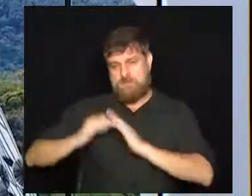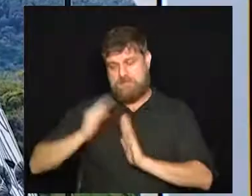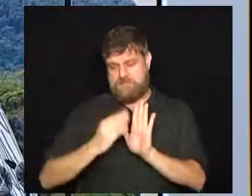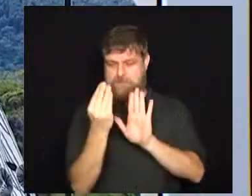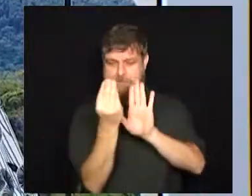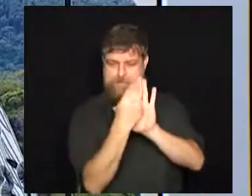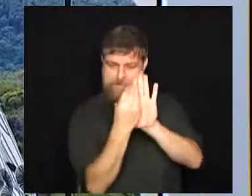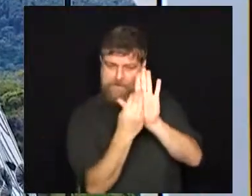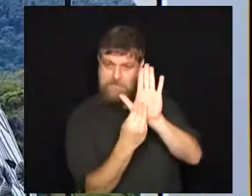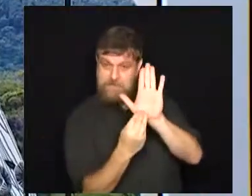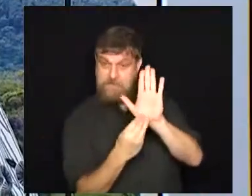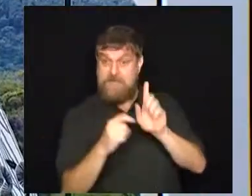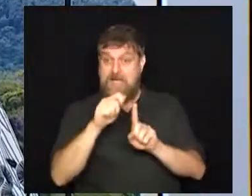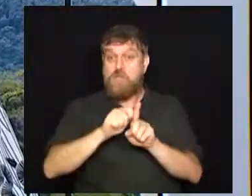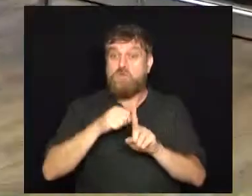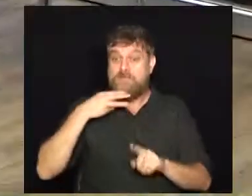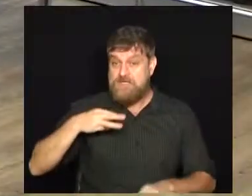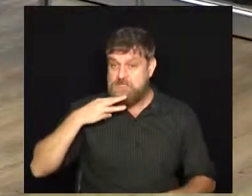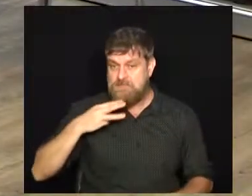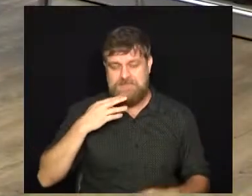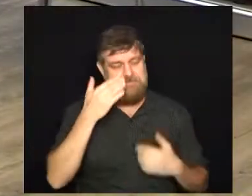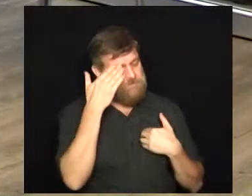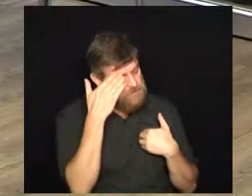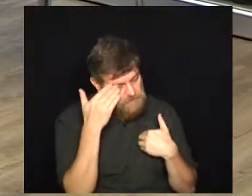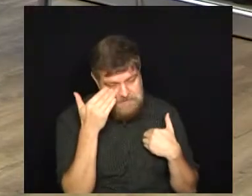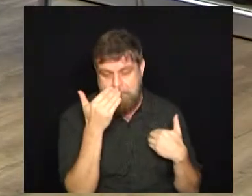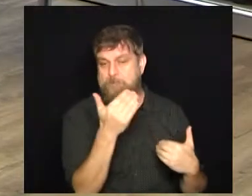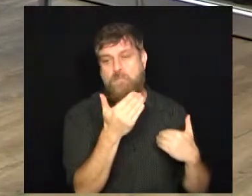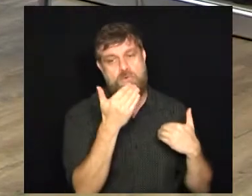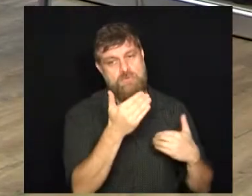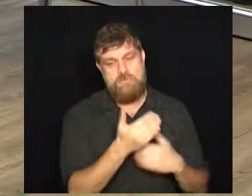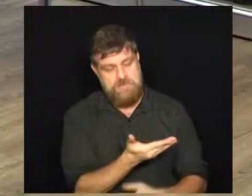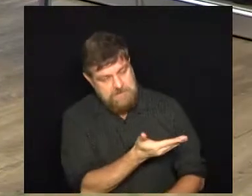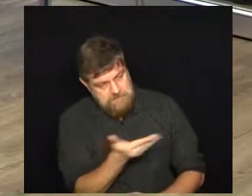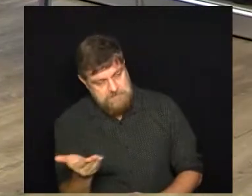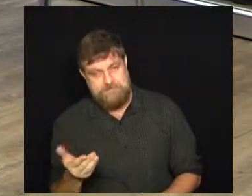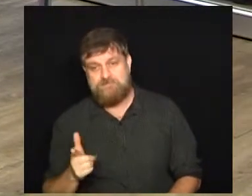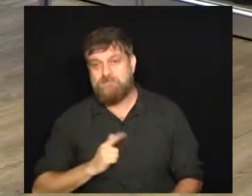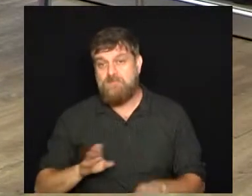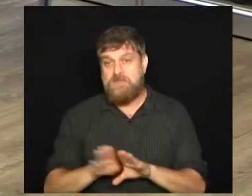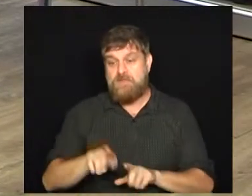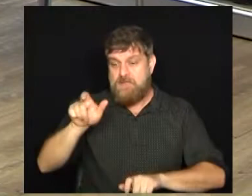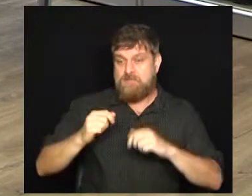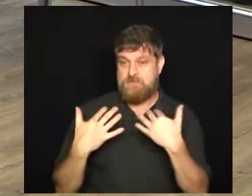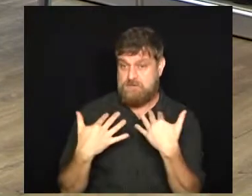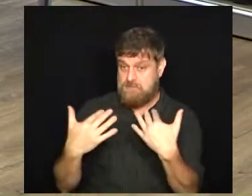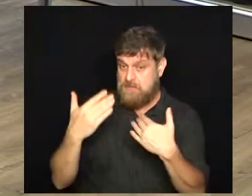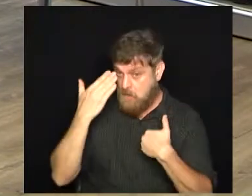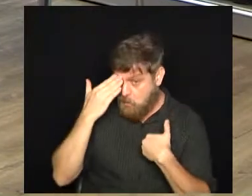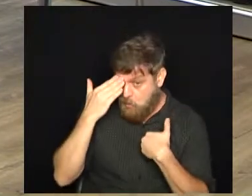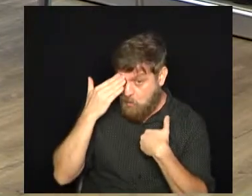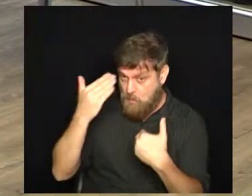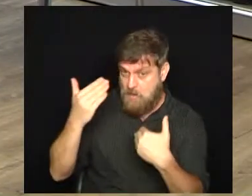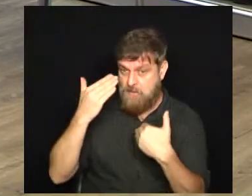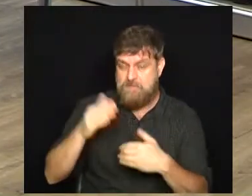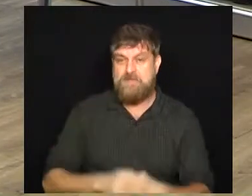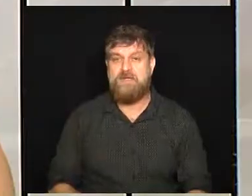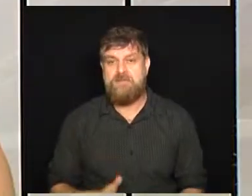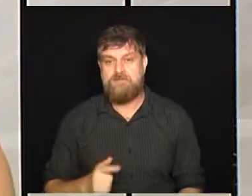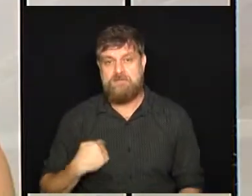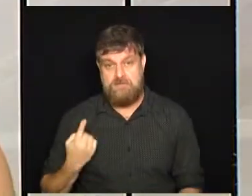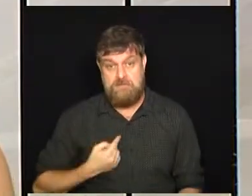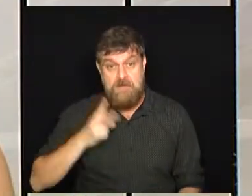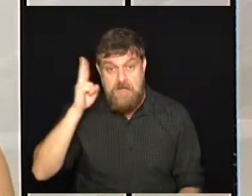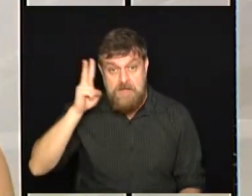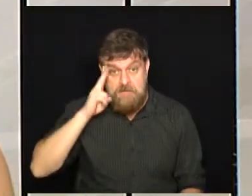nossa programação do mês. Muito obrigada mais uma vez a vocês. A você de casa também, muito obrigada pela companhia e audiência.